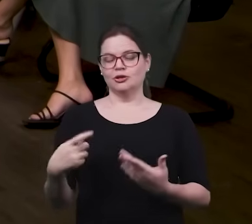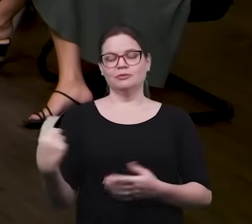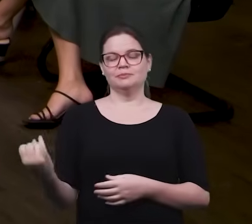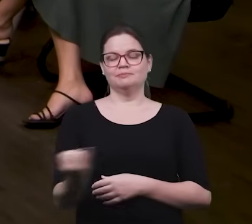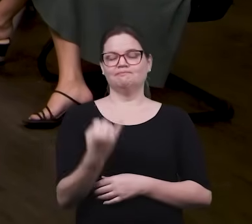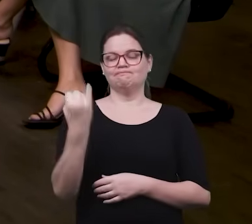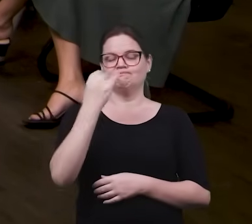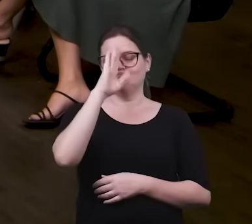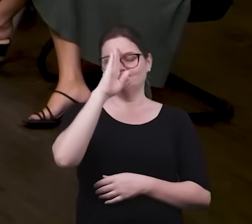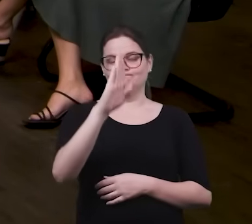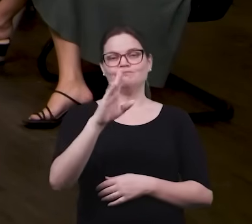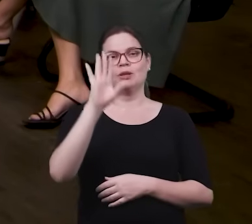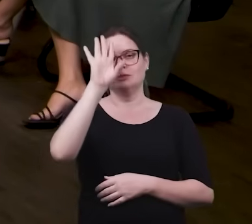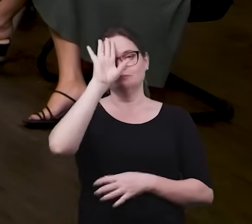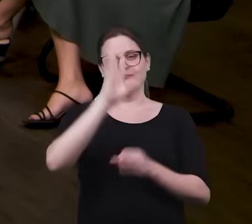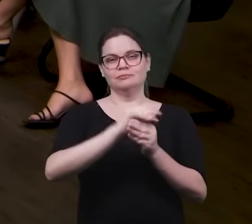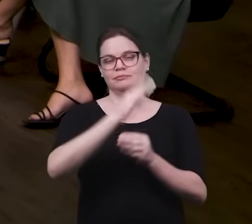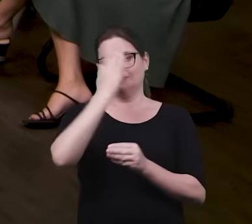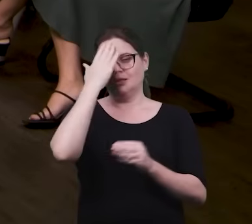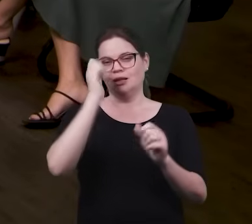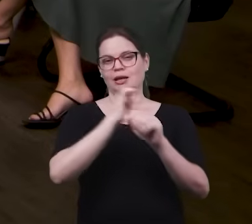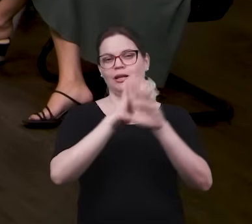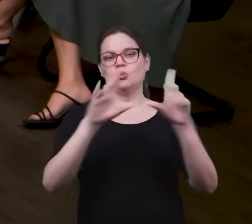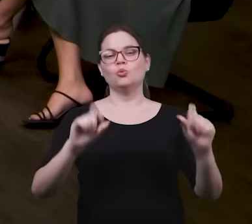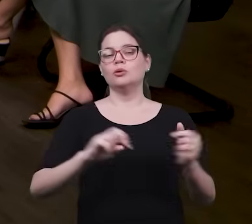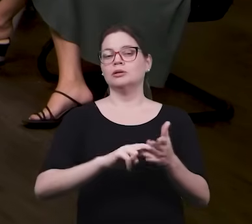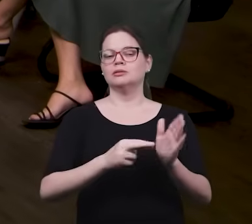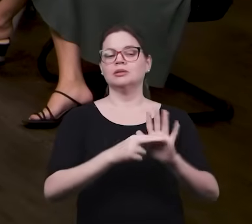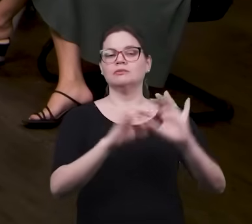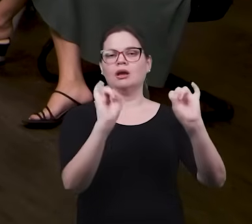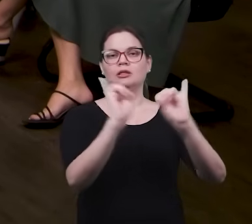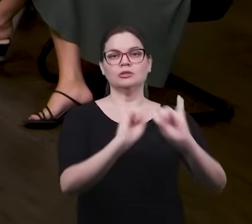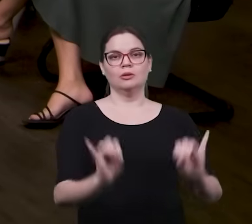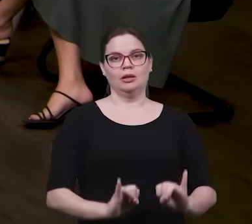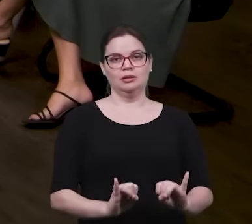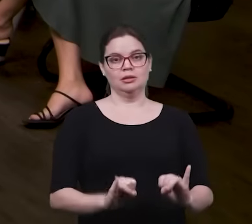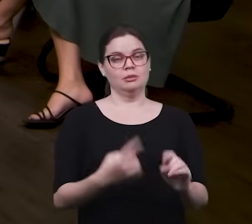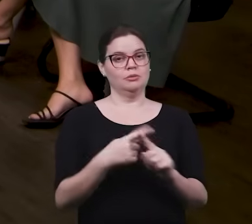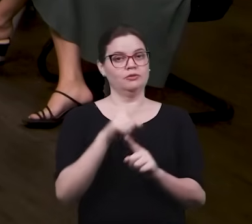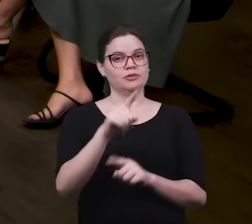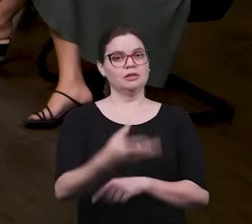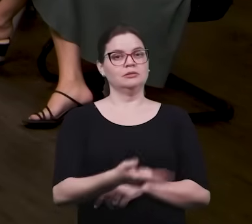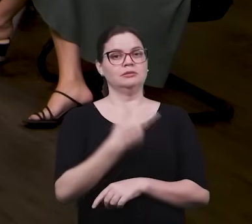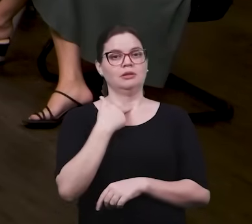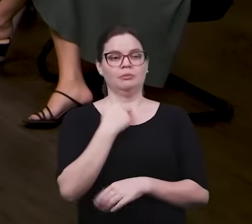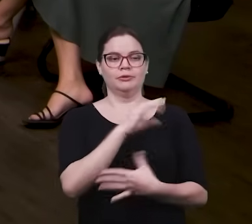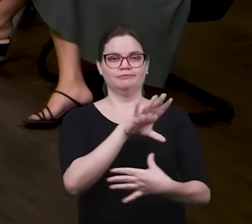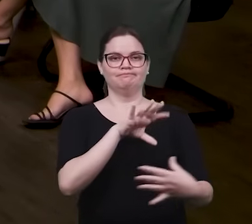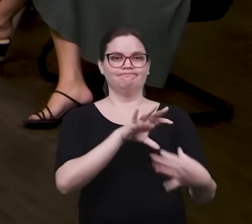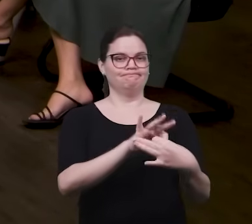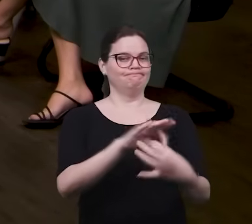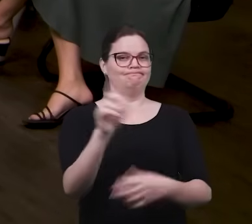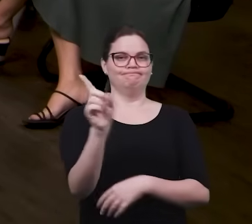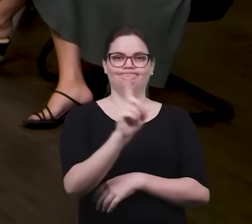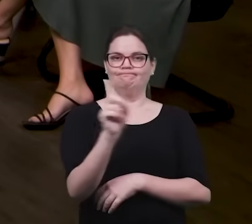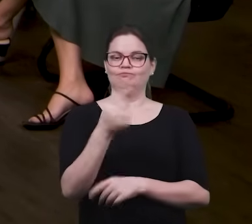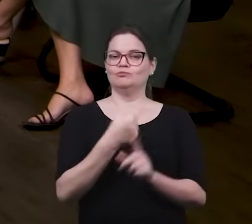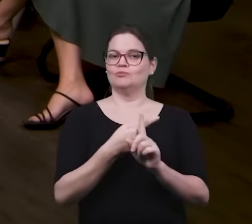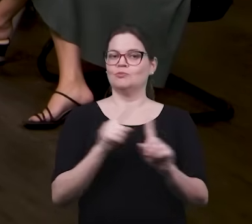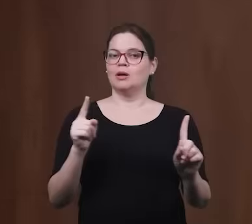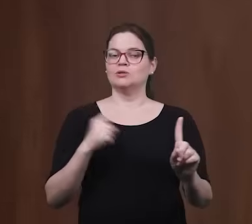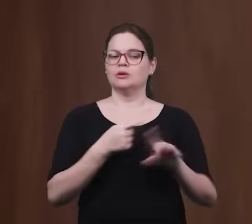ter o conhecimento do que é idolatria, para que ele não vá por esse caminho, mas pelo